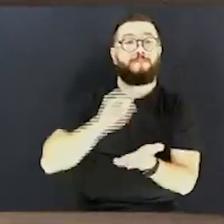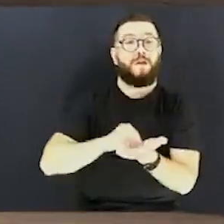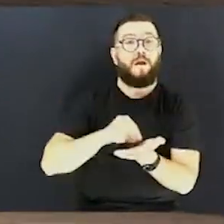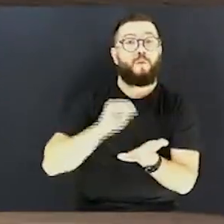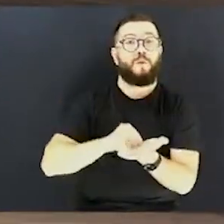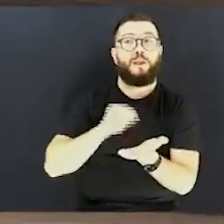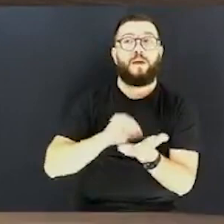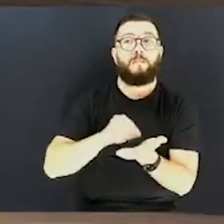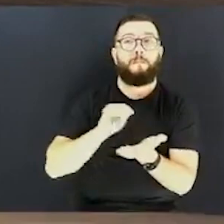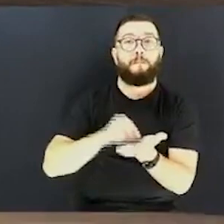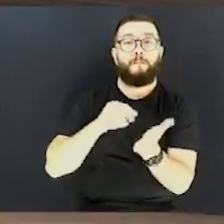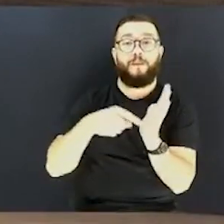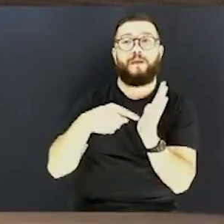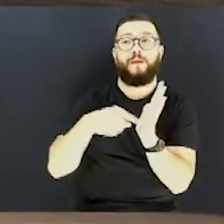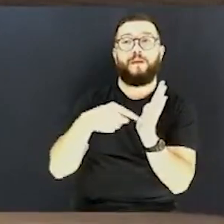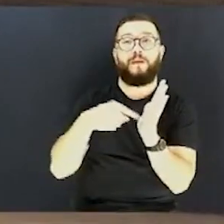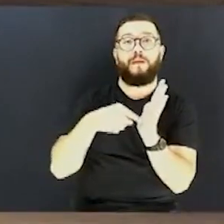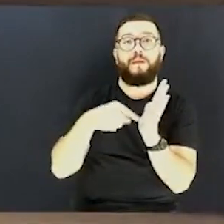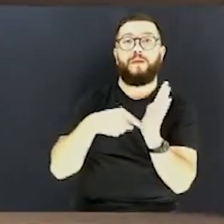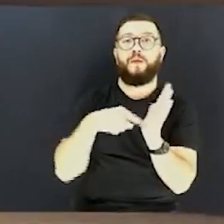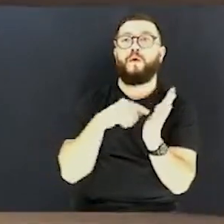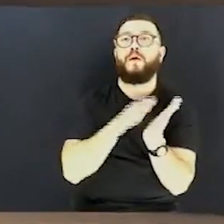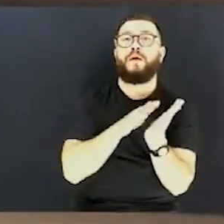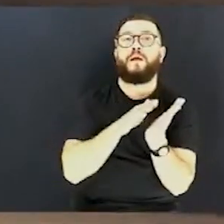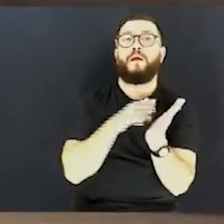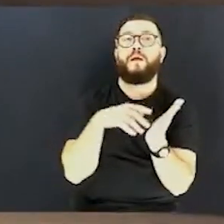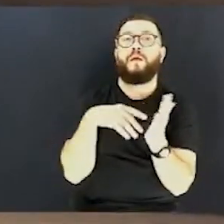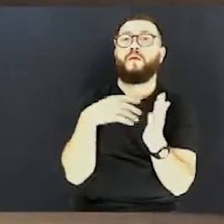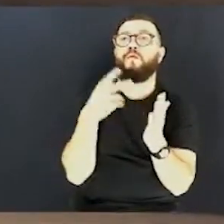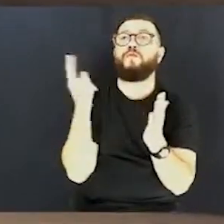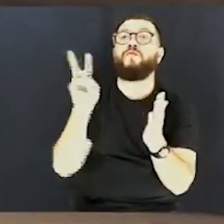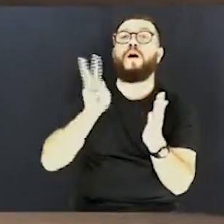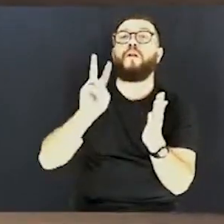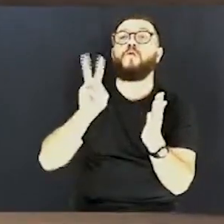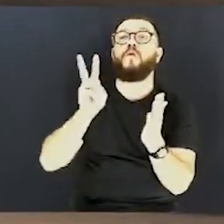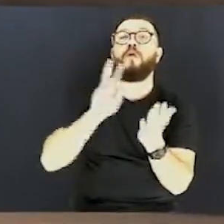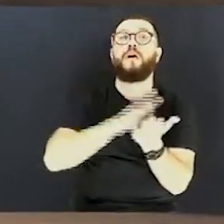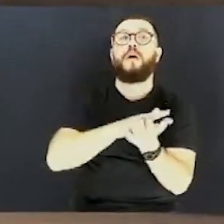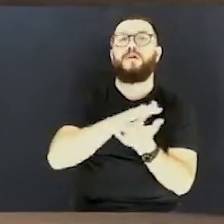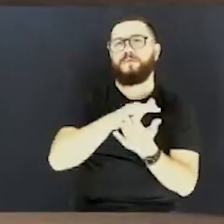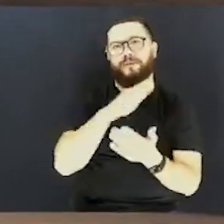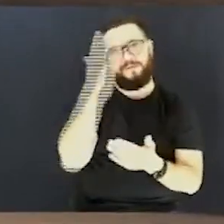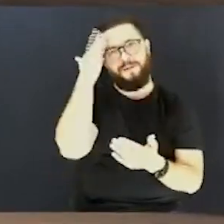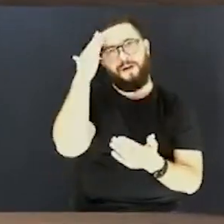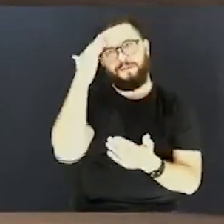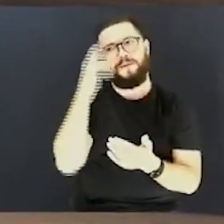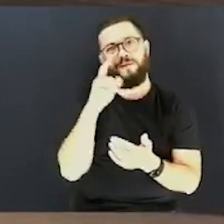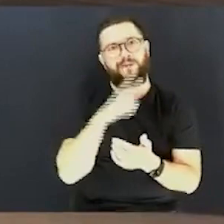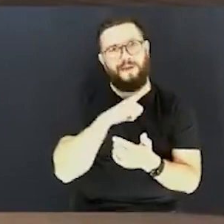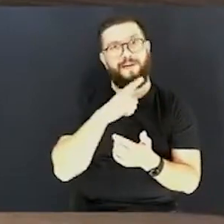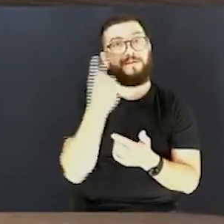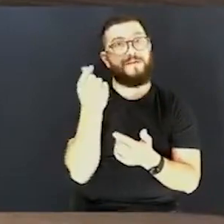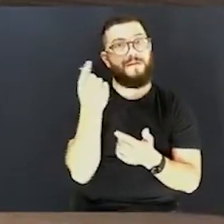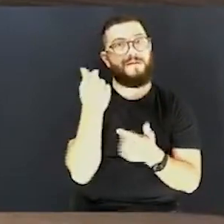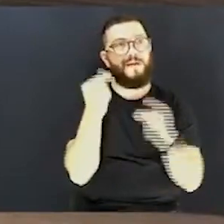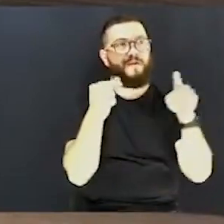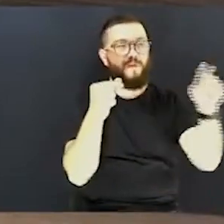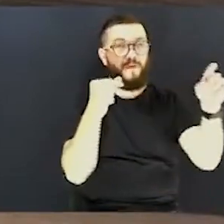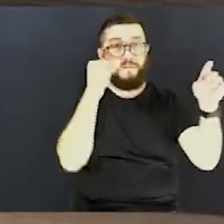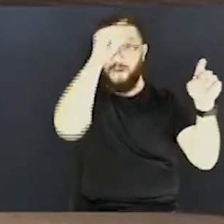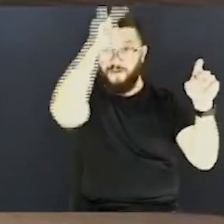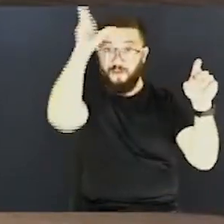financeiro dessas ações. Nós sabemos, né, de novo, que vai ter recurso, que a própria prefeitura concorda e tem um